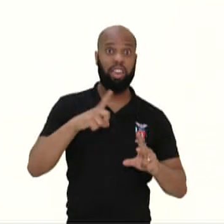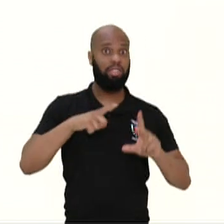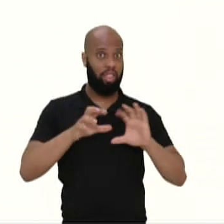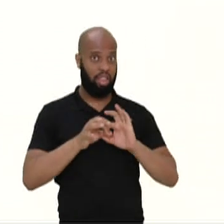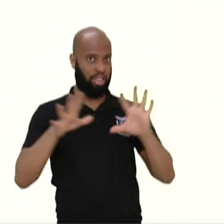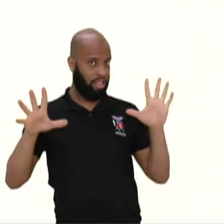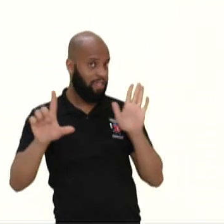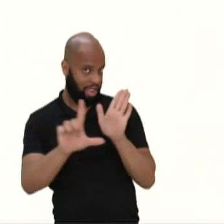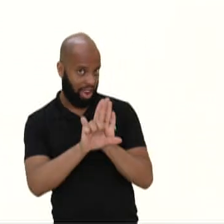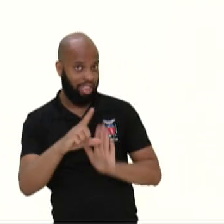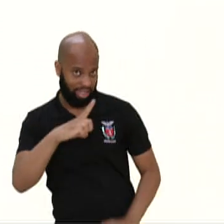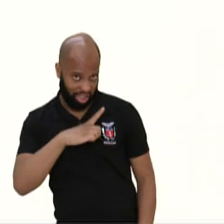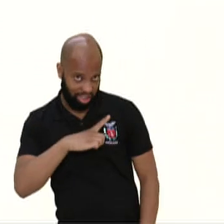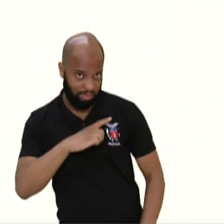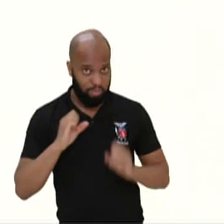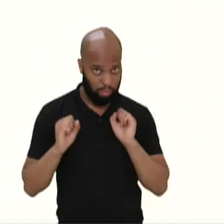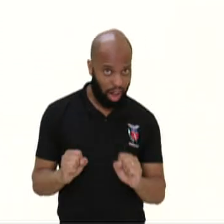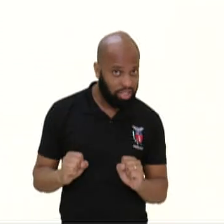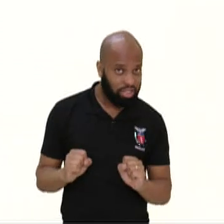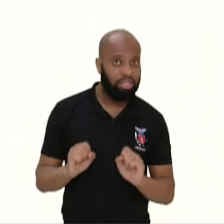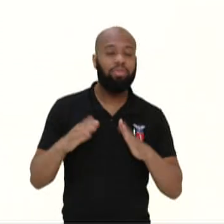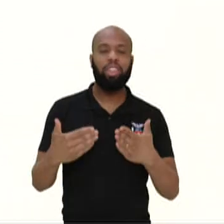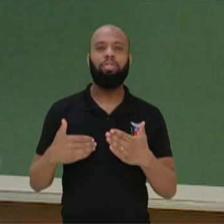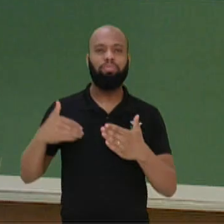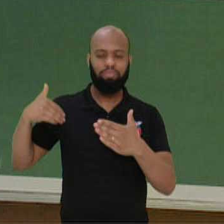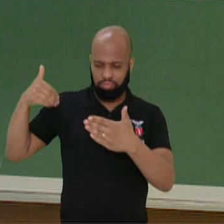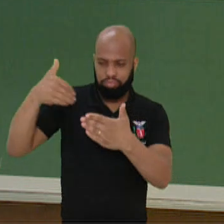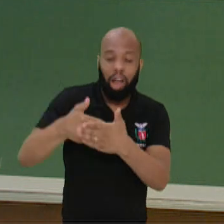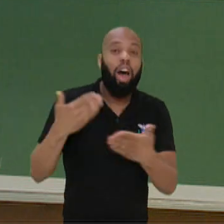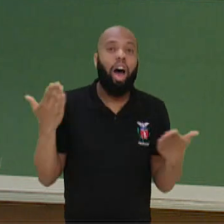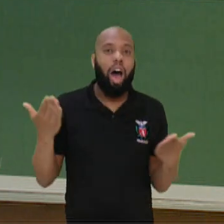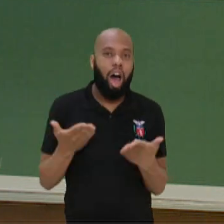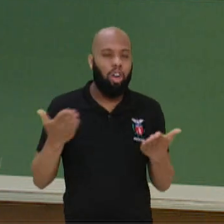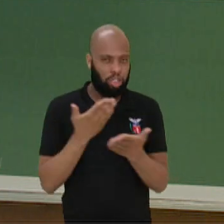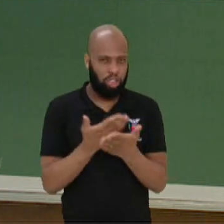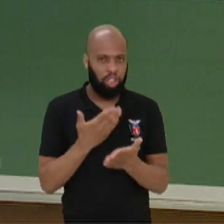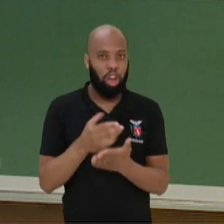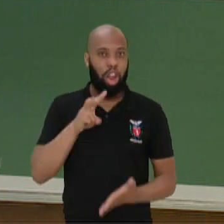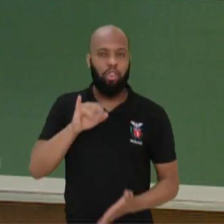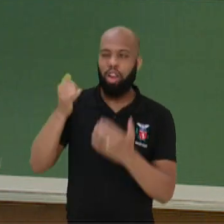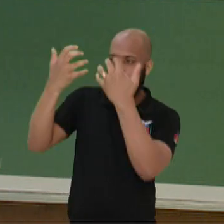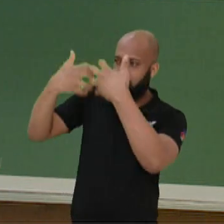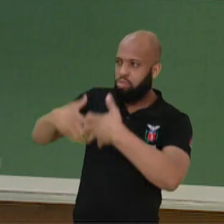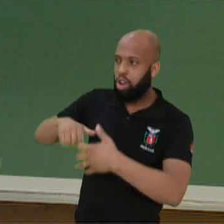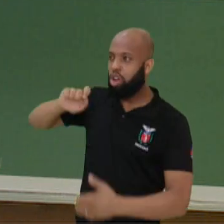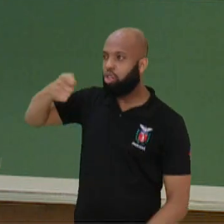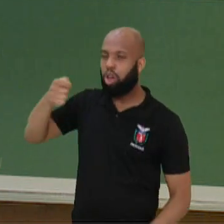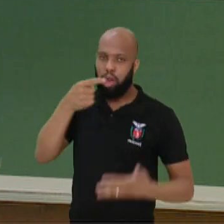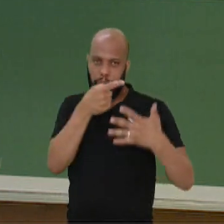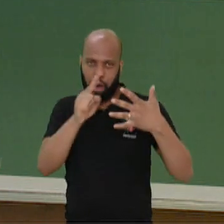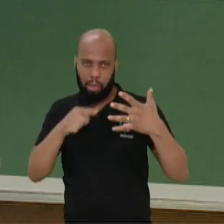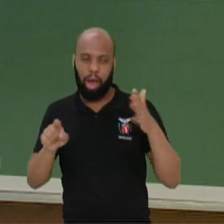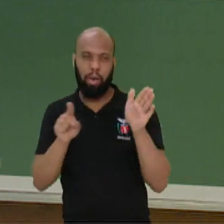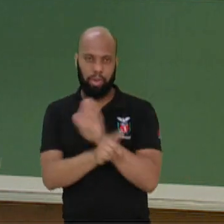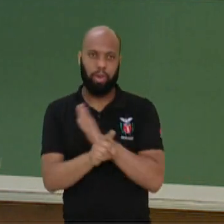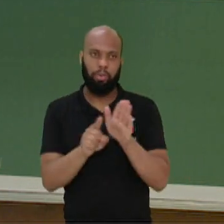liberada? Então, no decorrer dessa aula, nós tentaremos pensar sobre essas